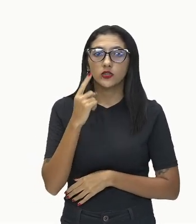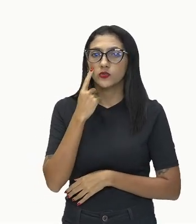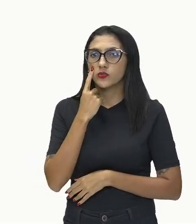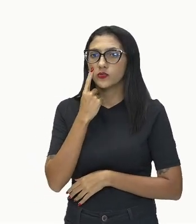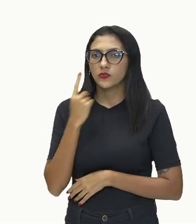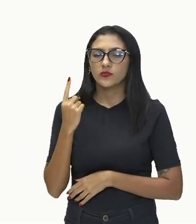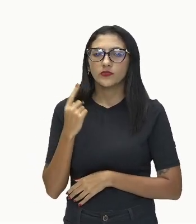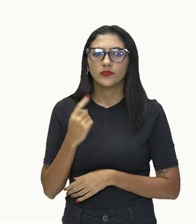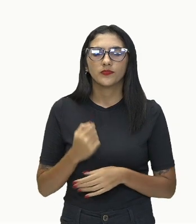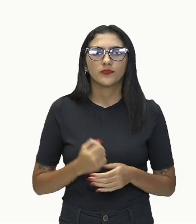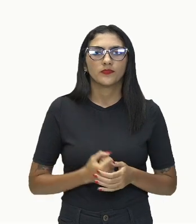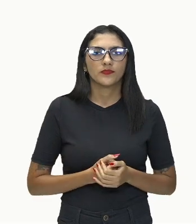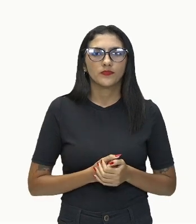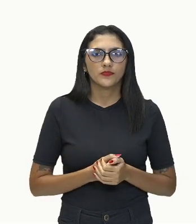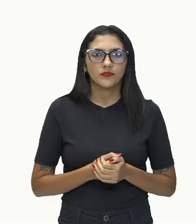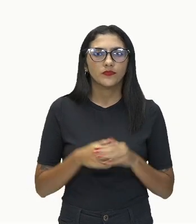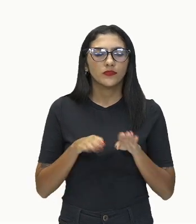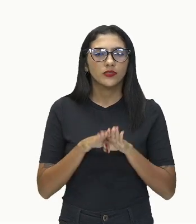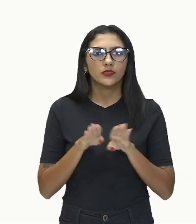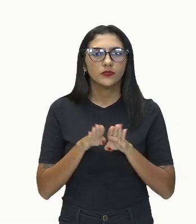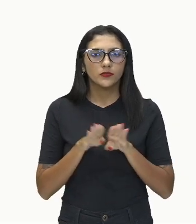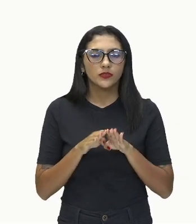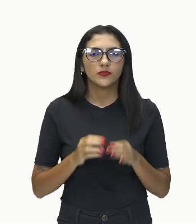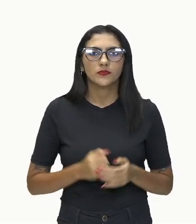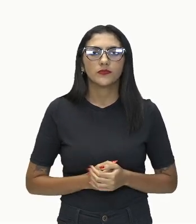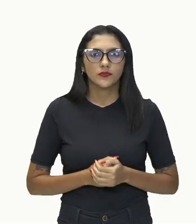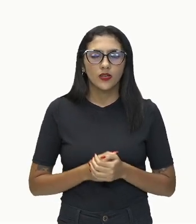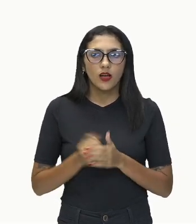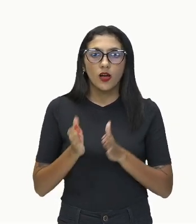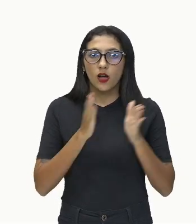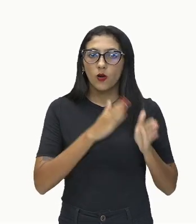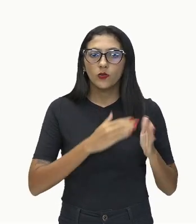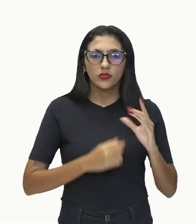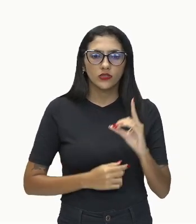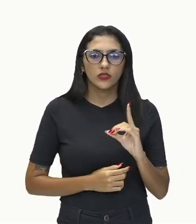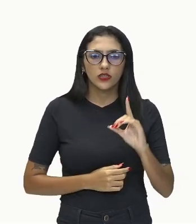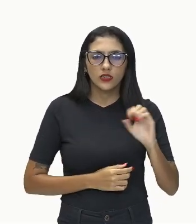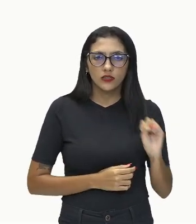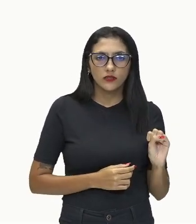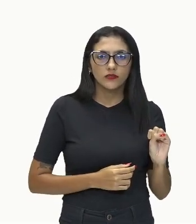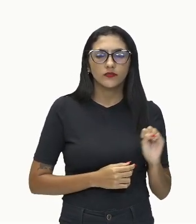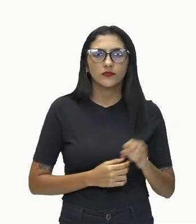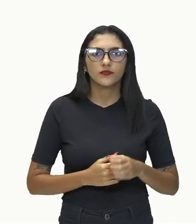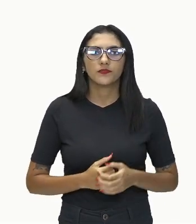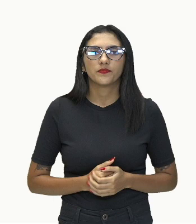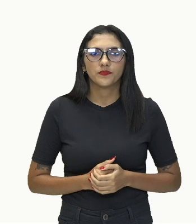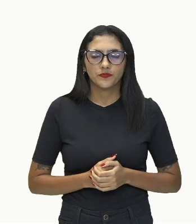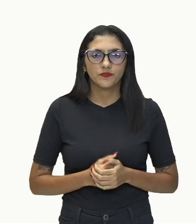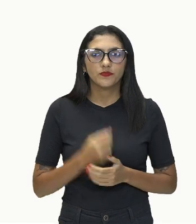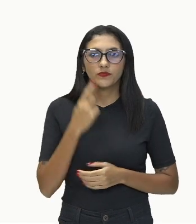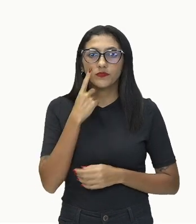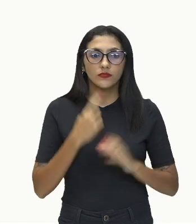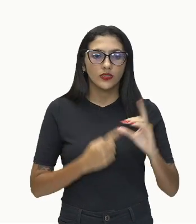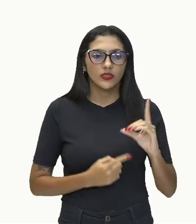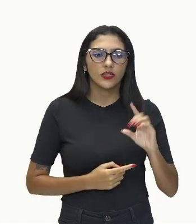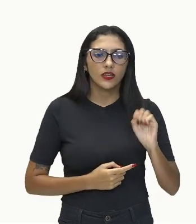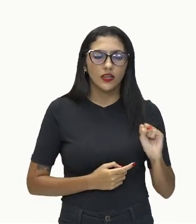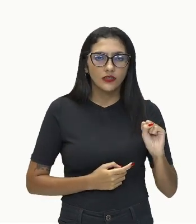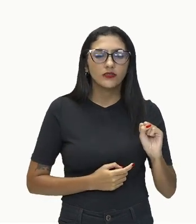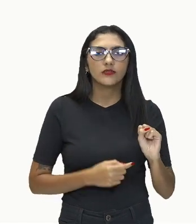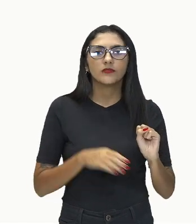que esses dois elementos serão multiplicados, tá? E na diagonal vermelha também.